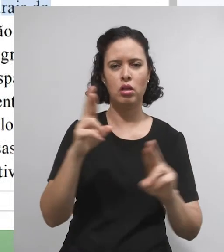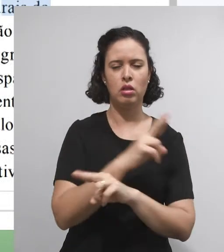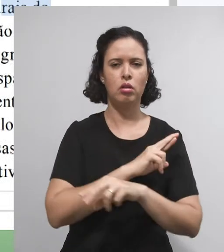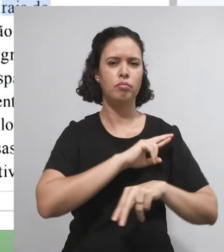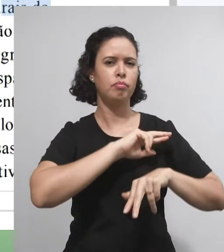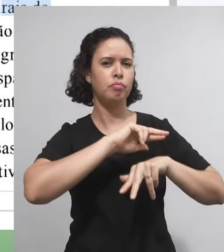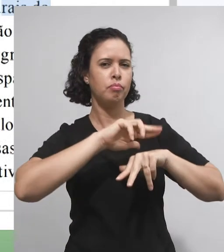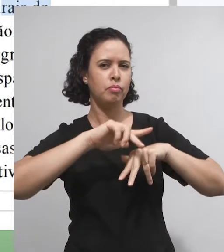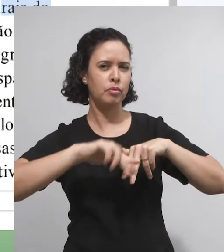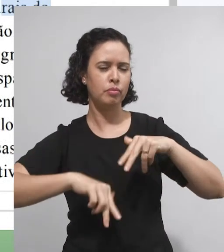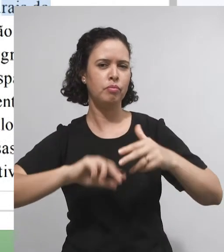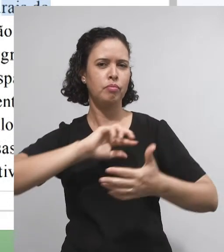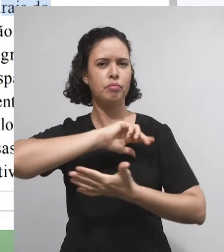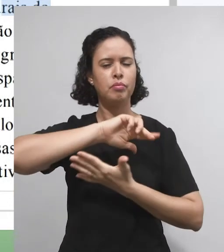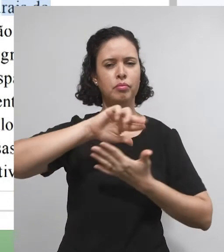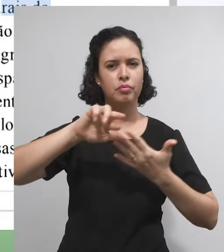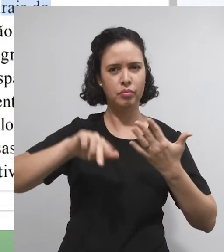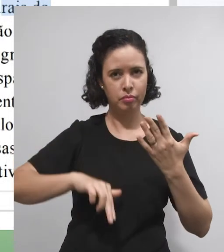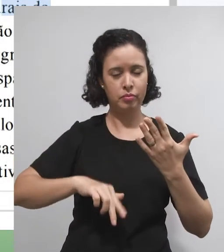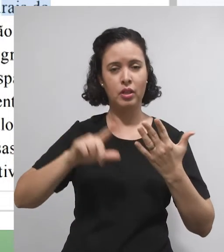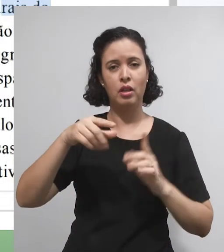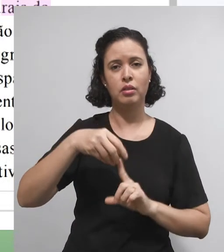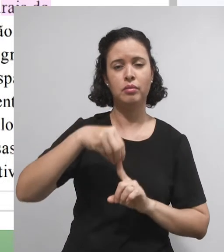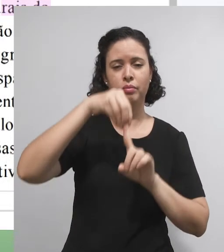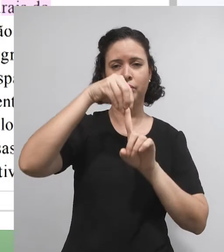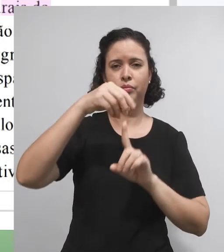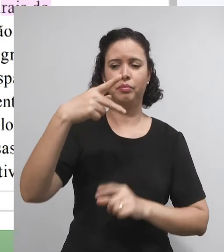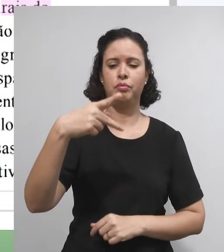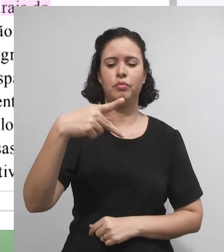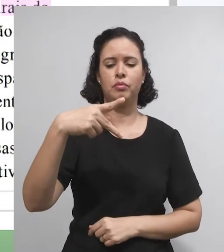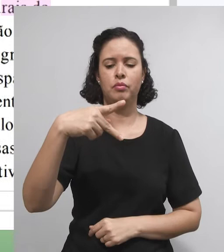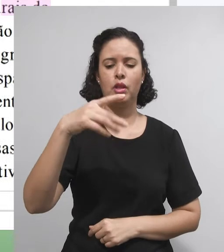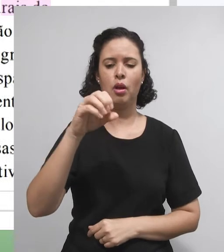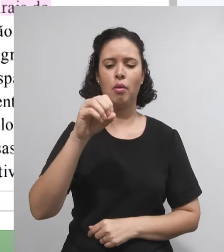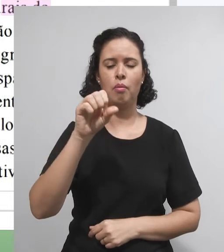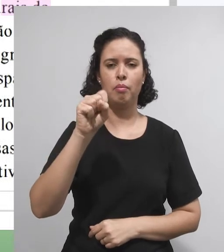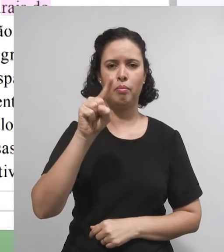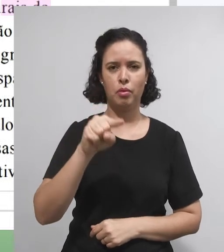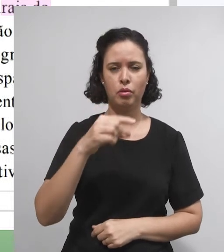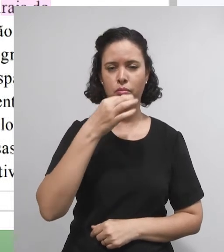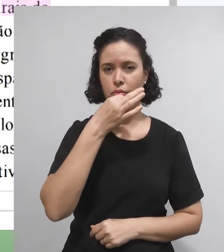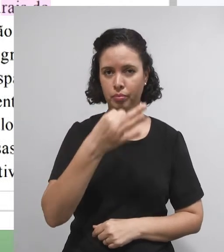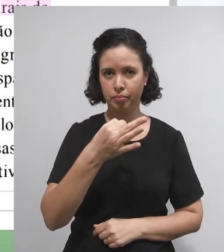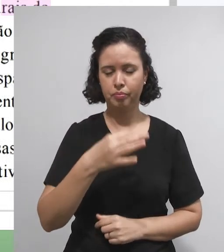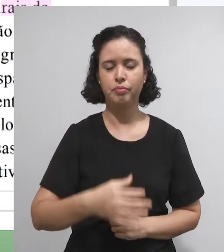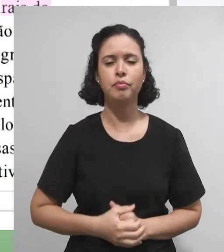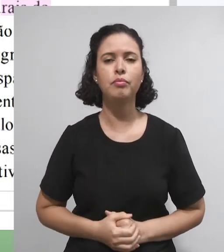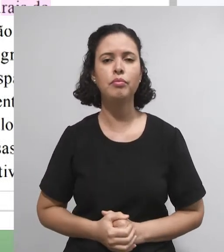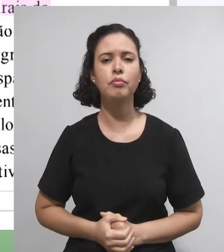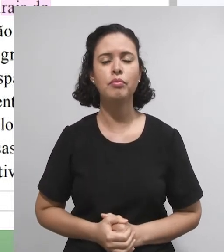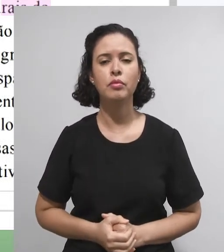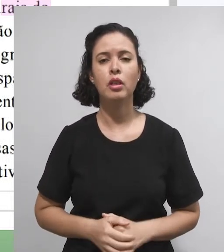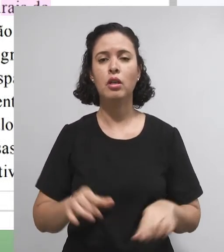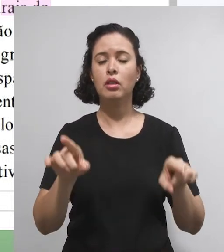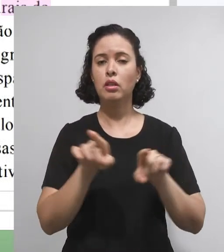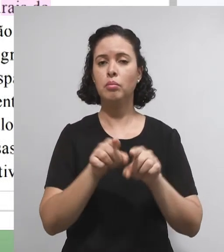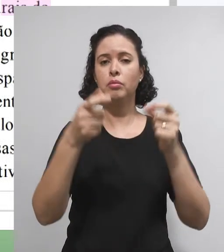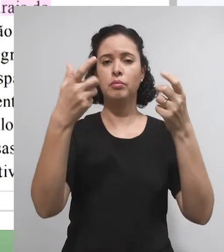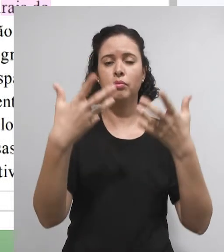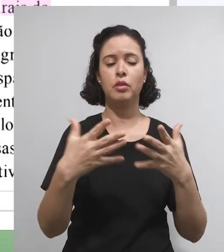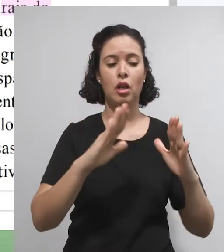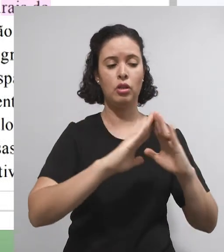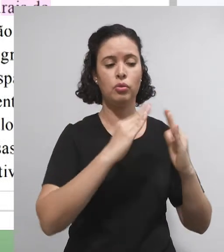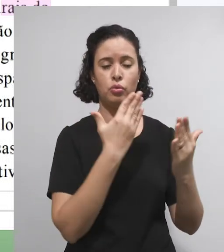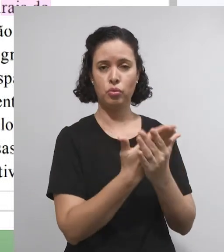da diversidade. Esse é o grande destaque da teoria pós-crítica. E na teoria pós-crítica, ela vai dizer